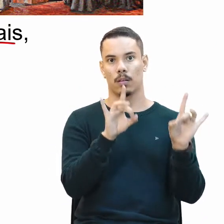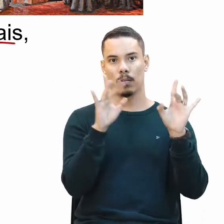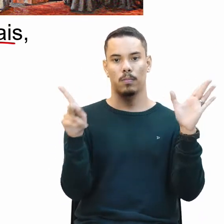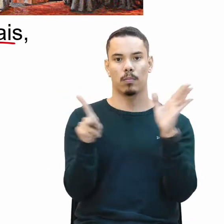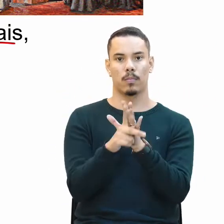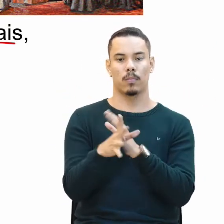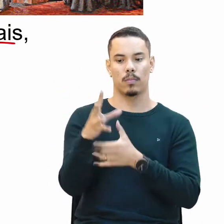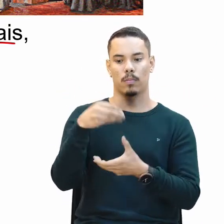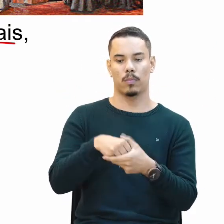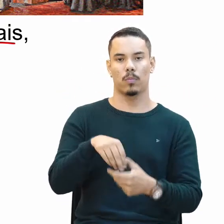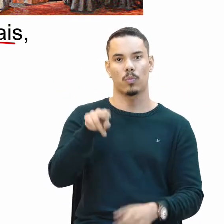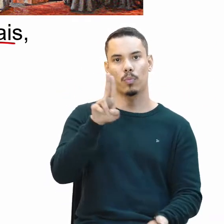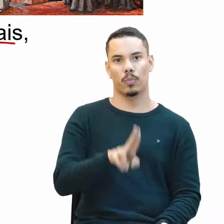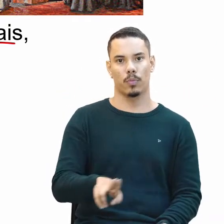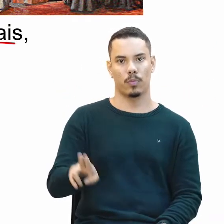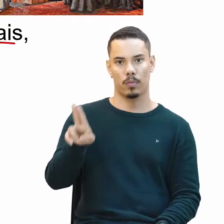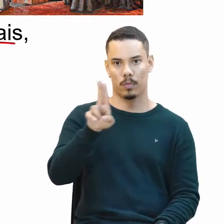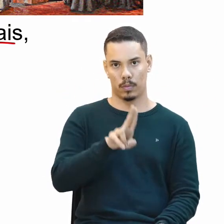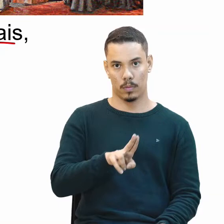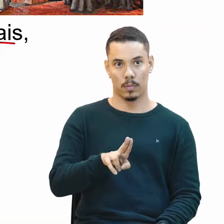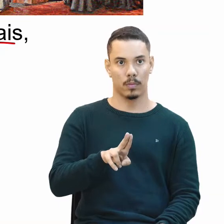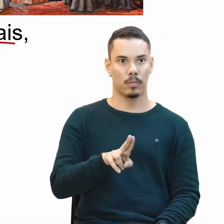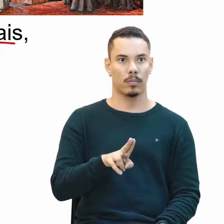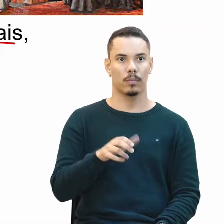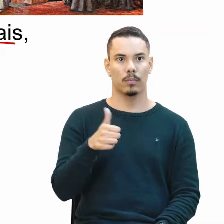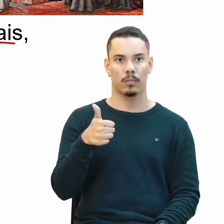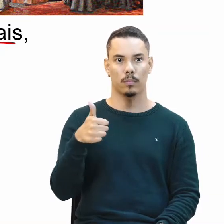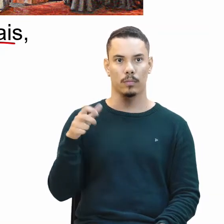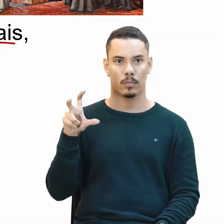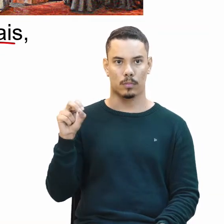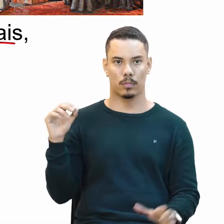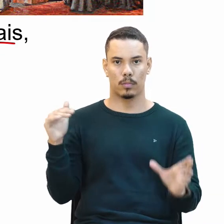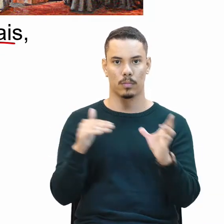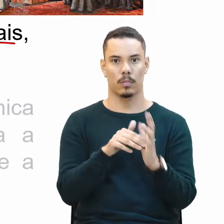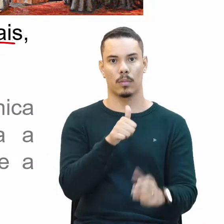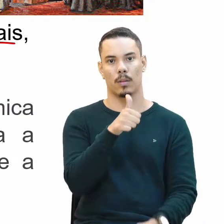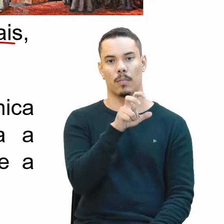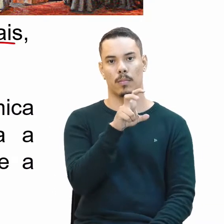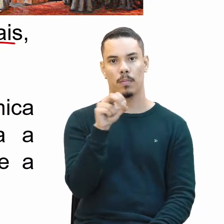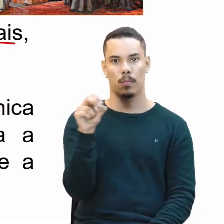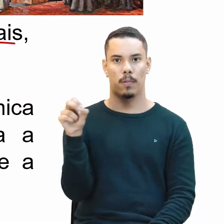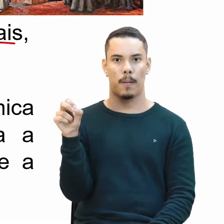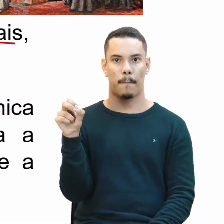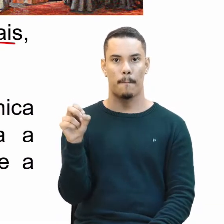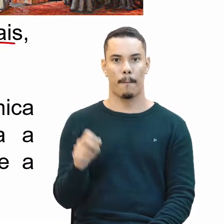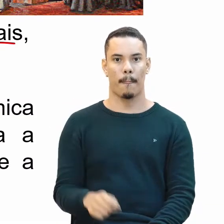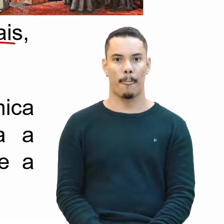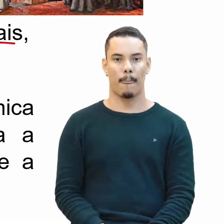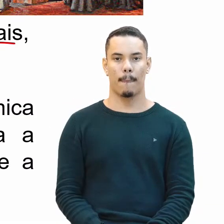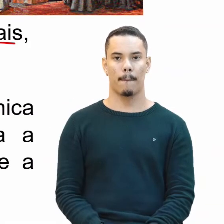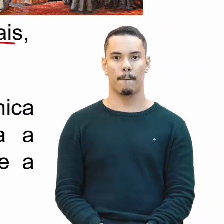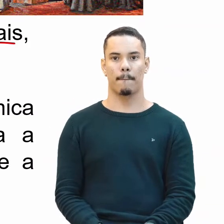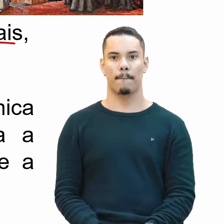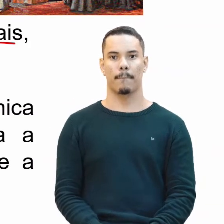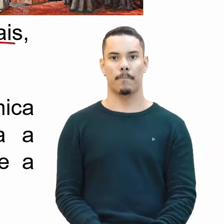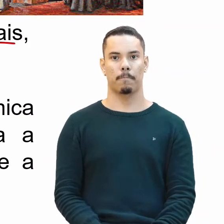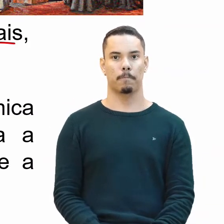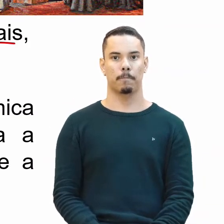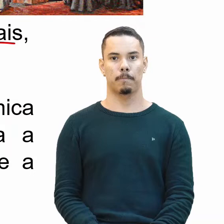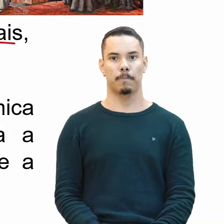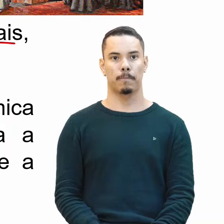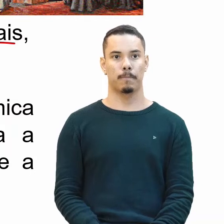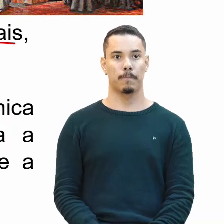universidades medievais entre 1150 e 1500. A